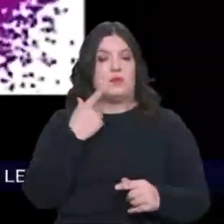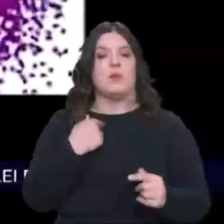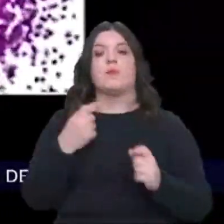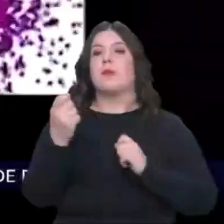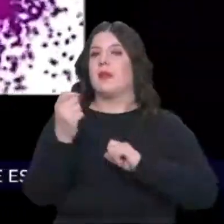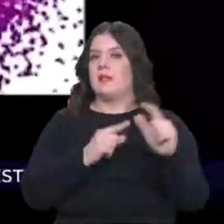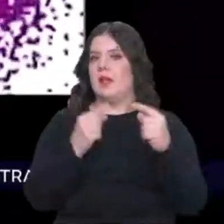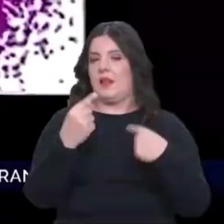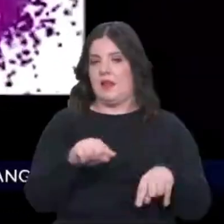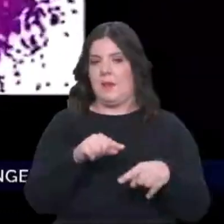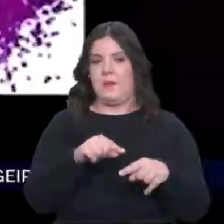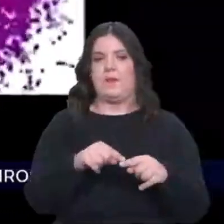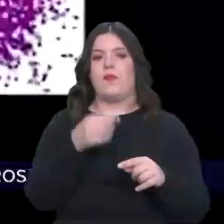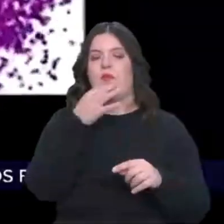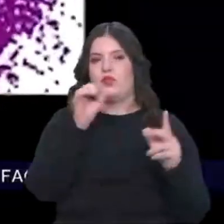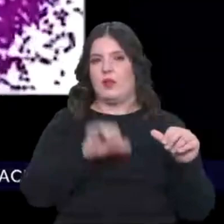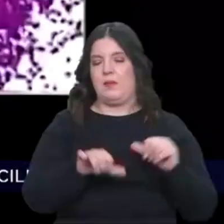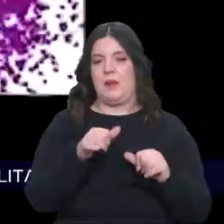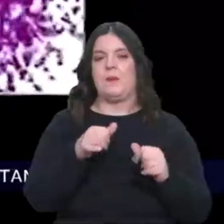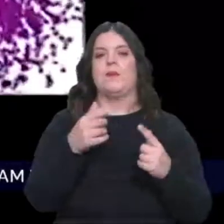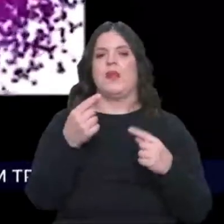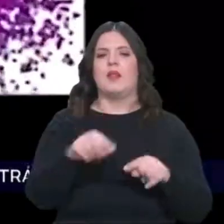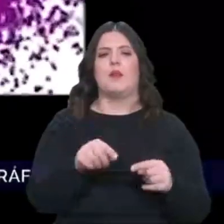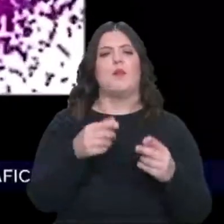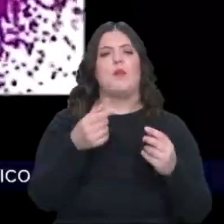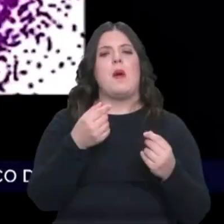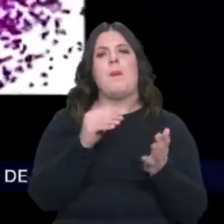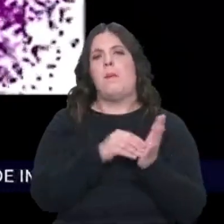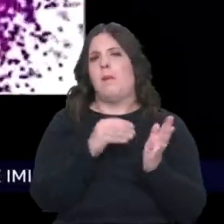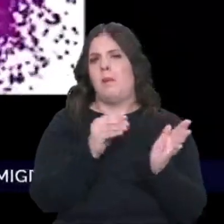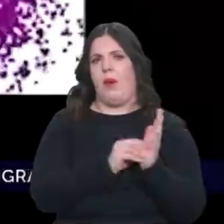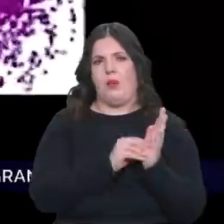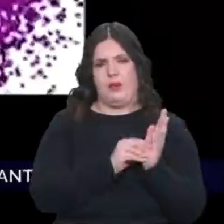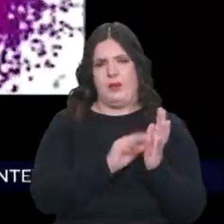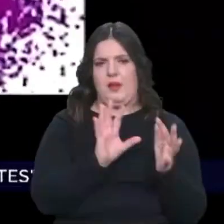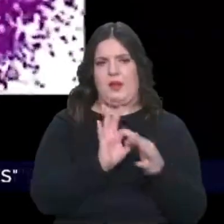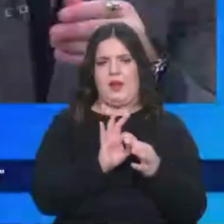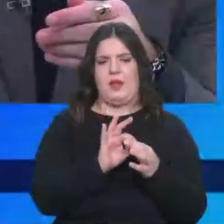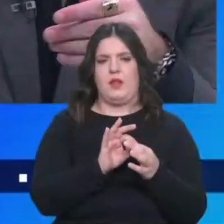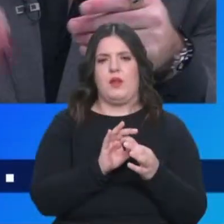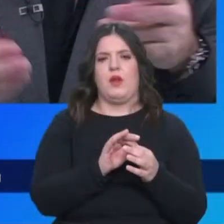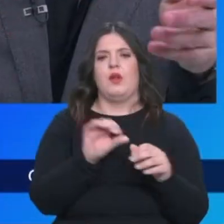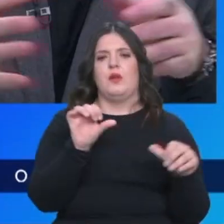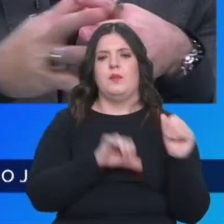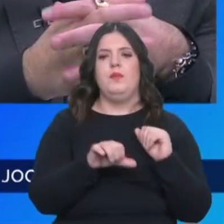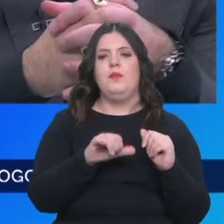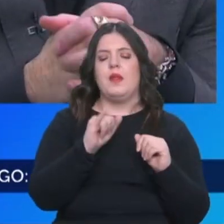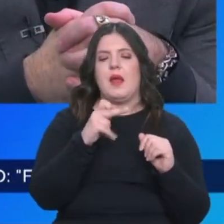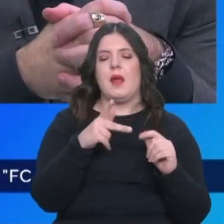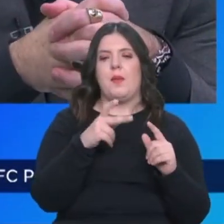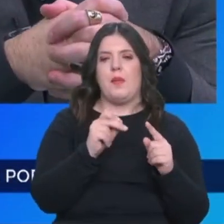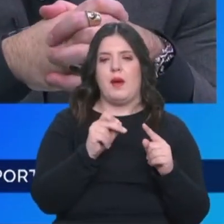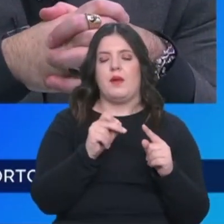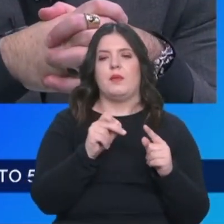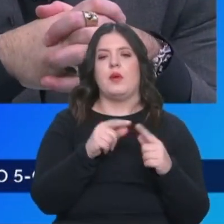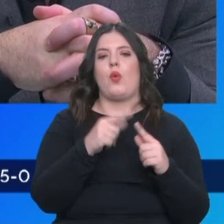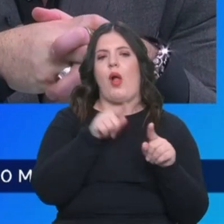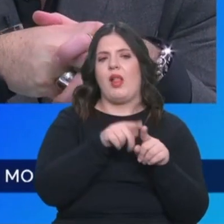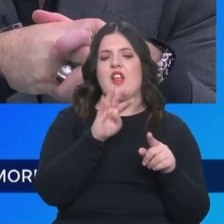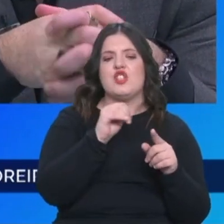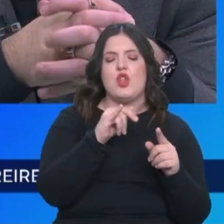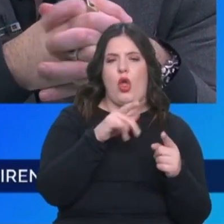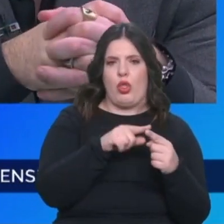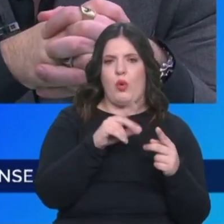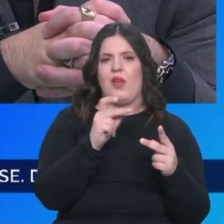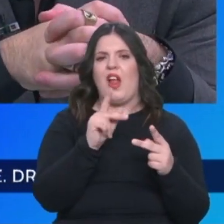que tem, já que falamos de química, é relativamente pobre em elementos impares na tabela periódica, como o sódio e o alumínio, mas é